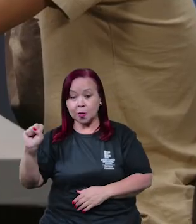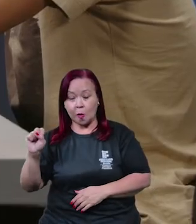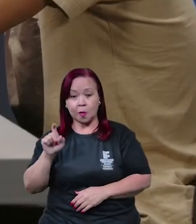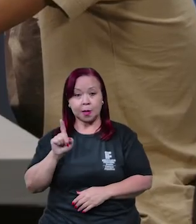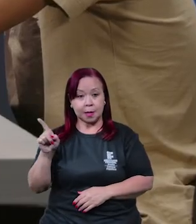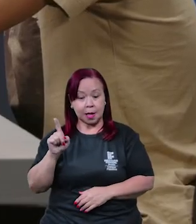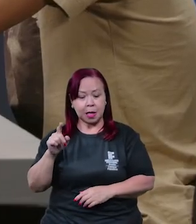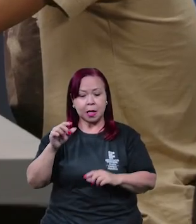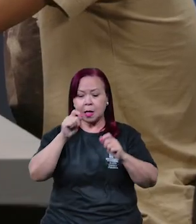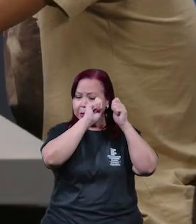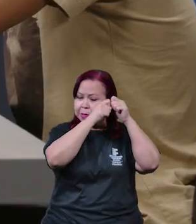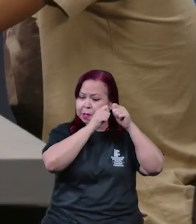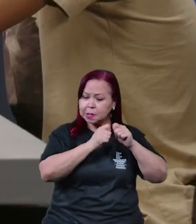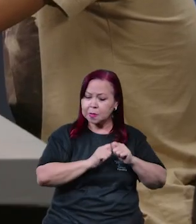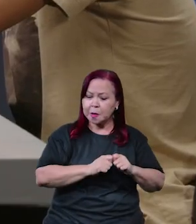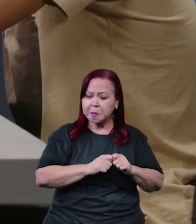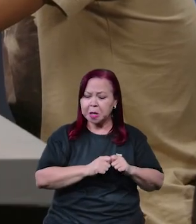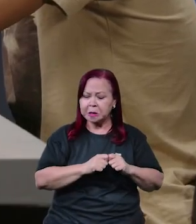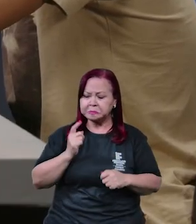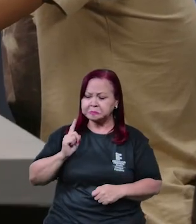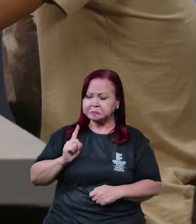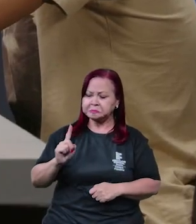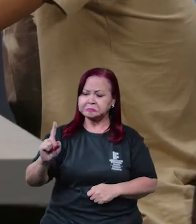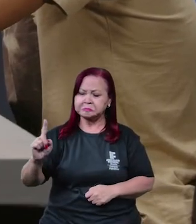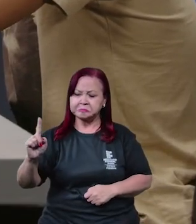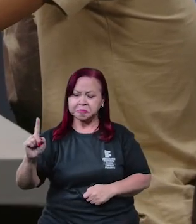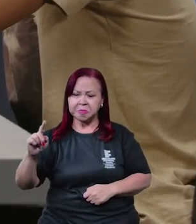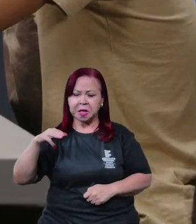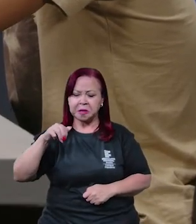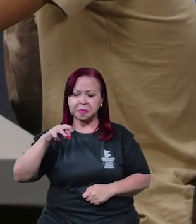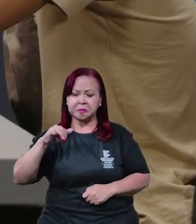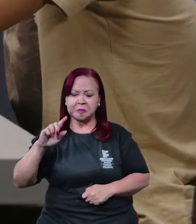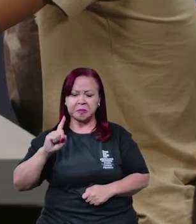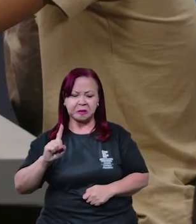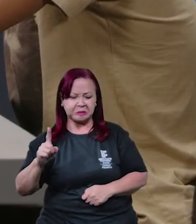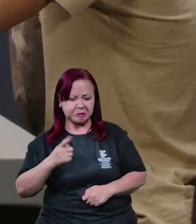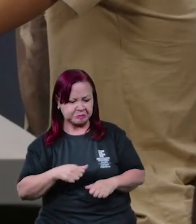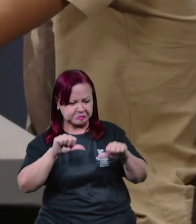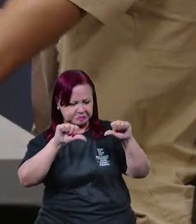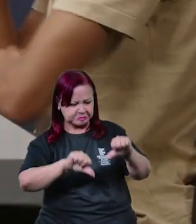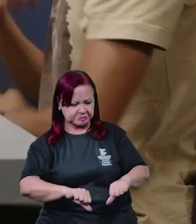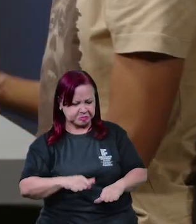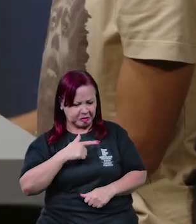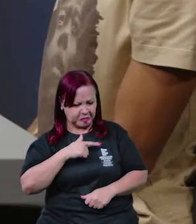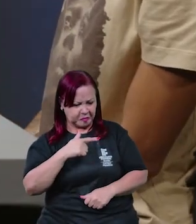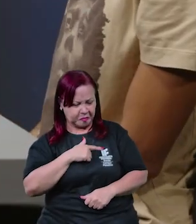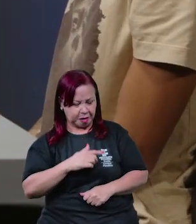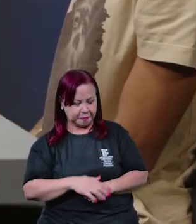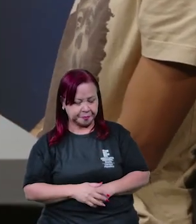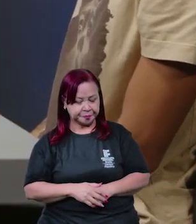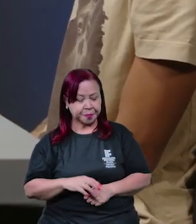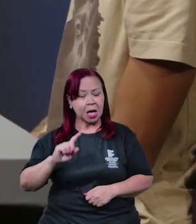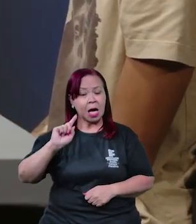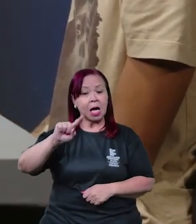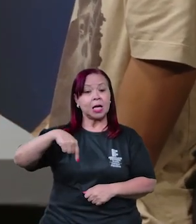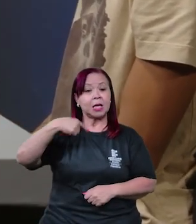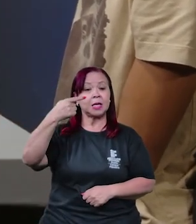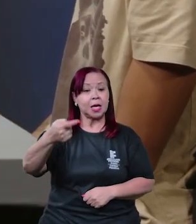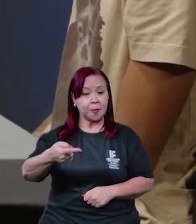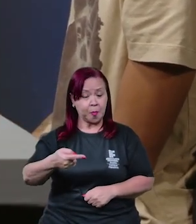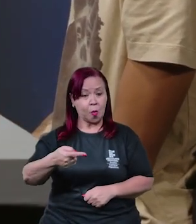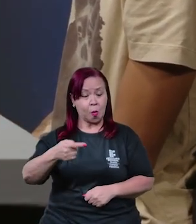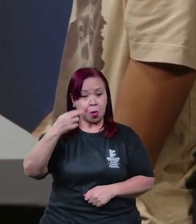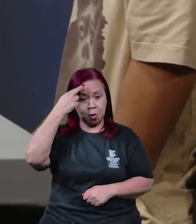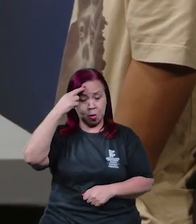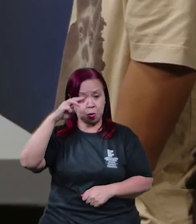cabelo ali e ela passava e olhava assim e falava, eu acho isso horrível. Quando a Dona Maria fez 70 anos, ela decidiu